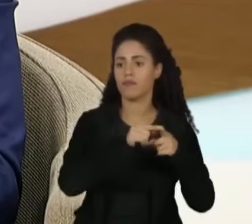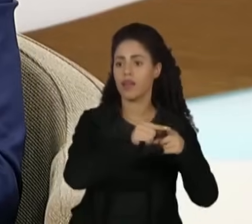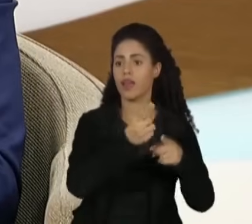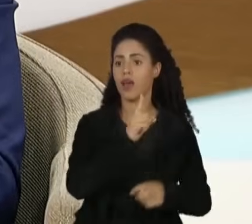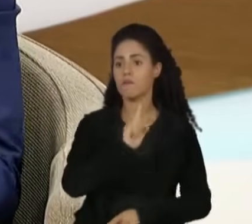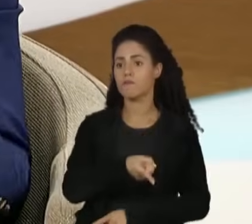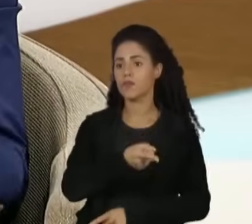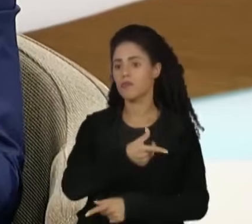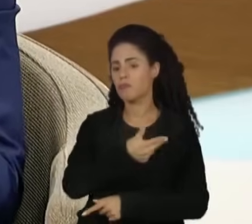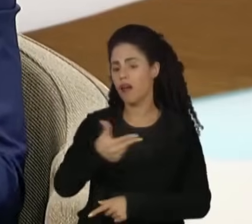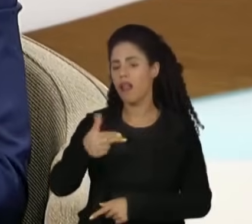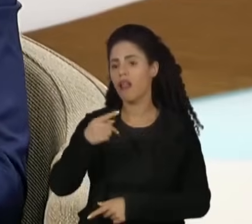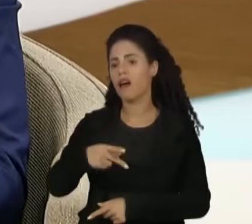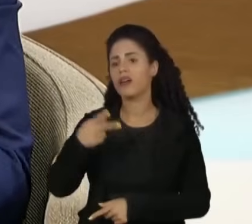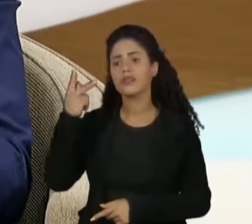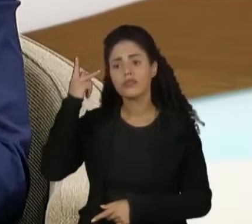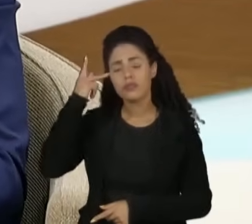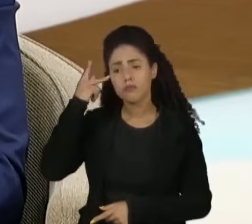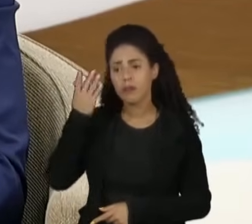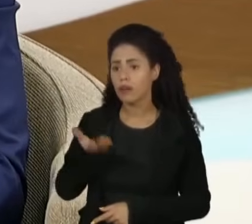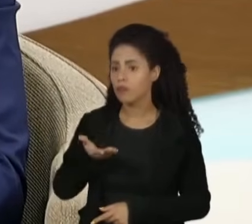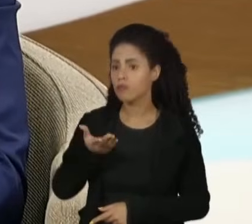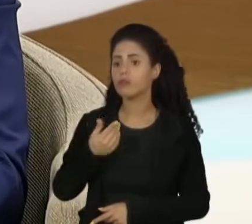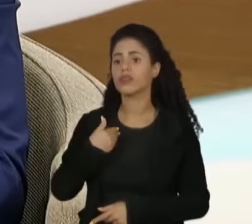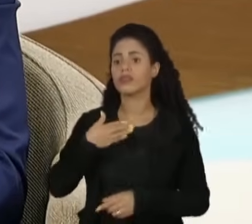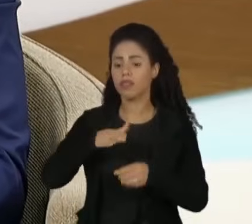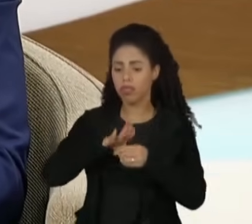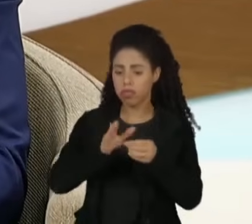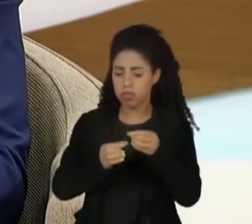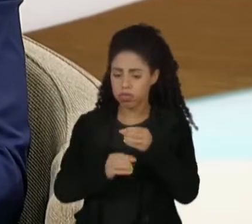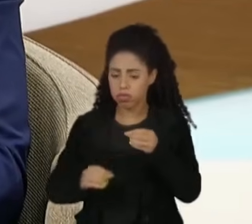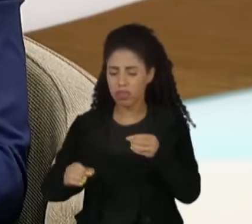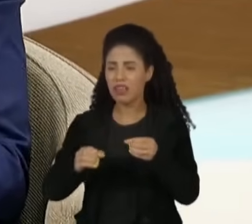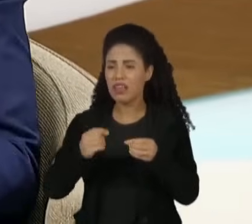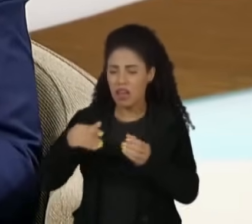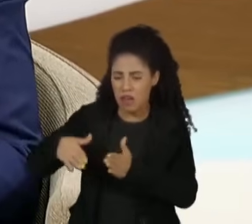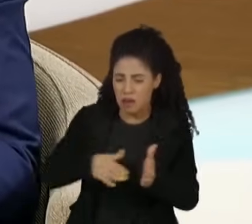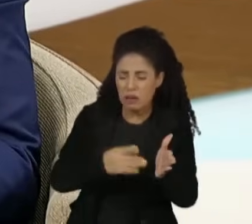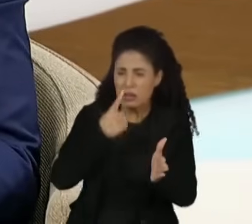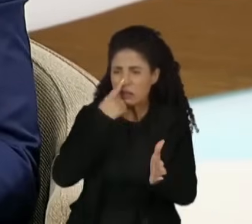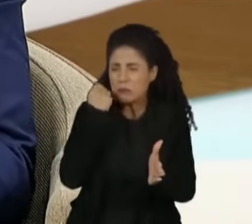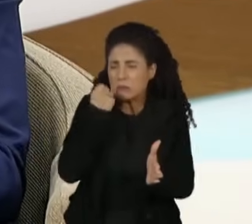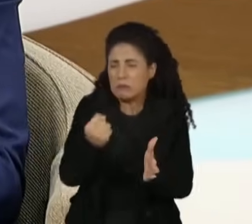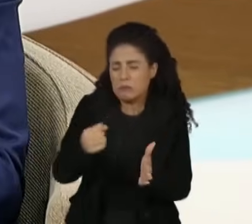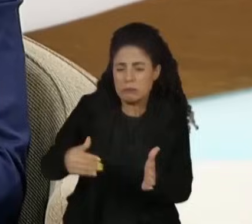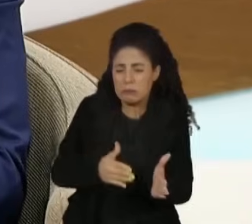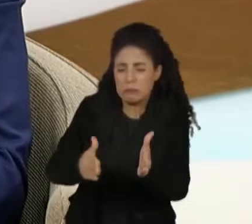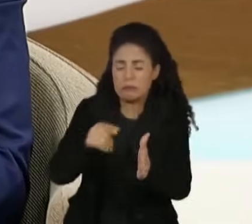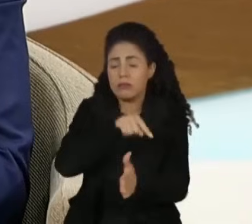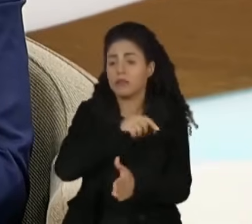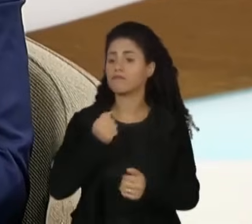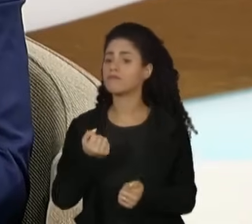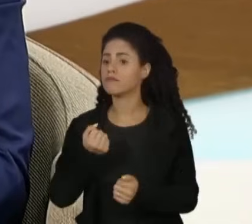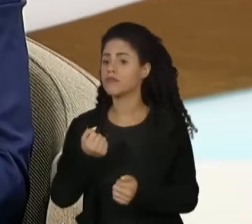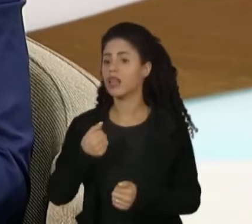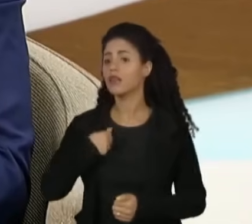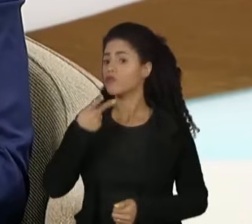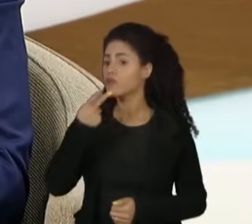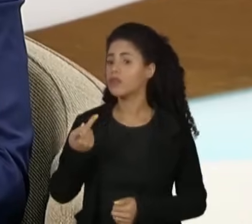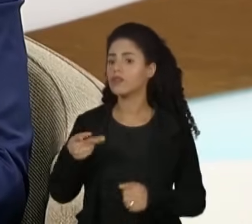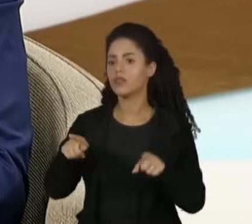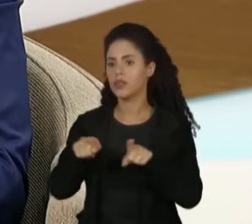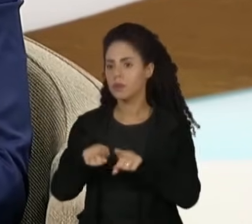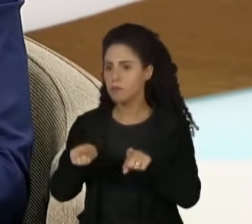1000 mananciais aqui na região metropolitana que viraram esgoto. Eu sou a pessoa mais interessada e a que mais está falando disso. Nós temos que